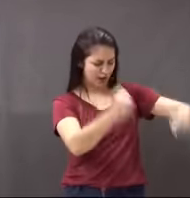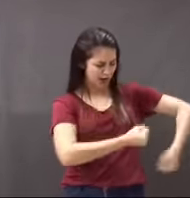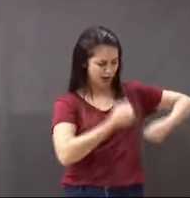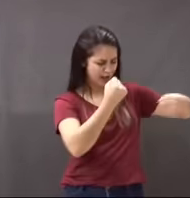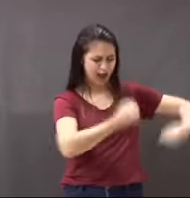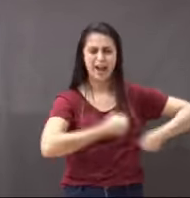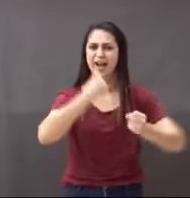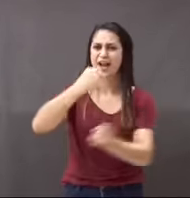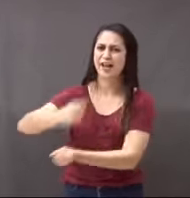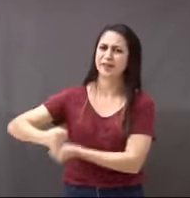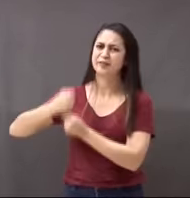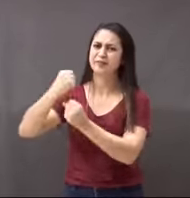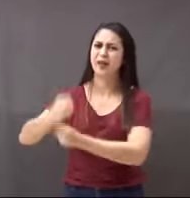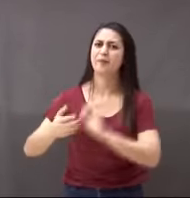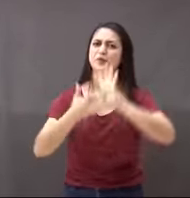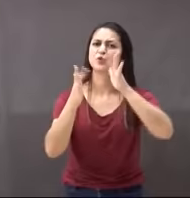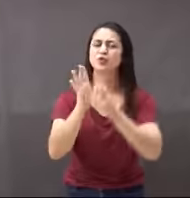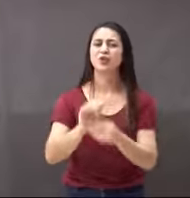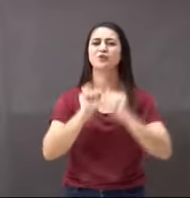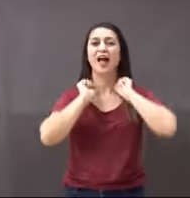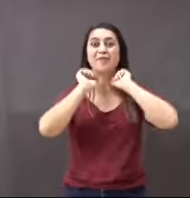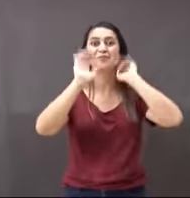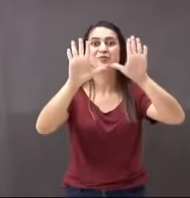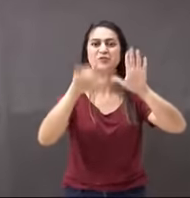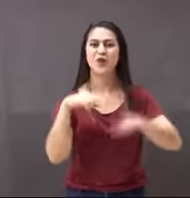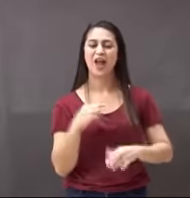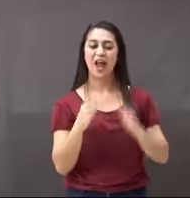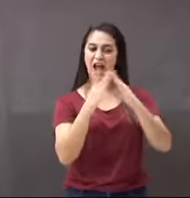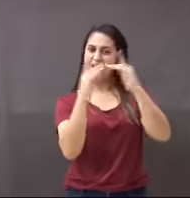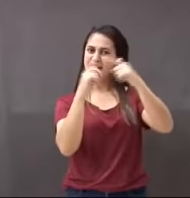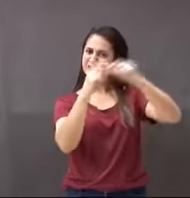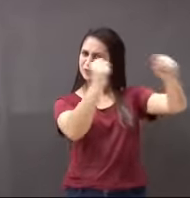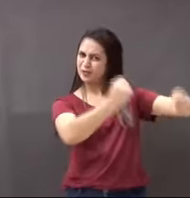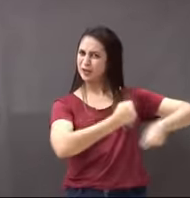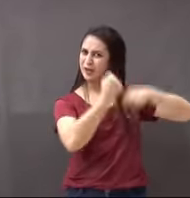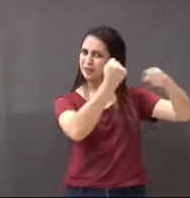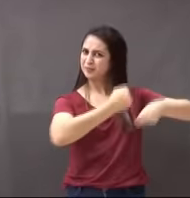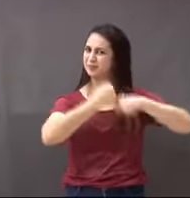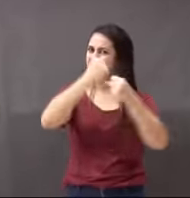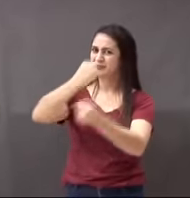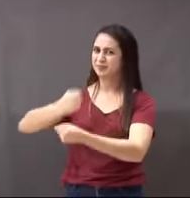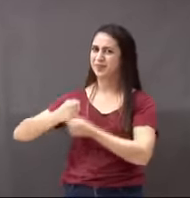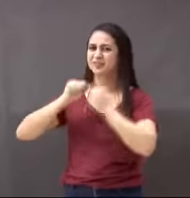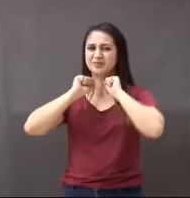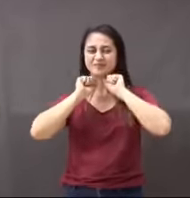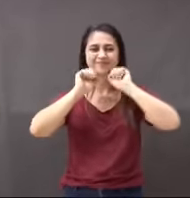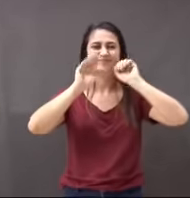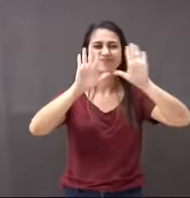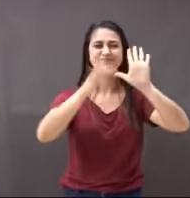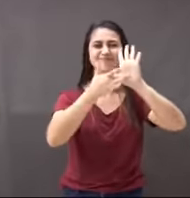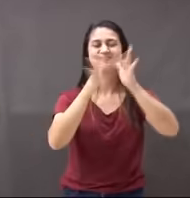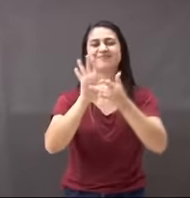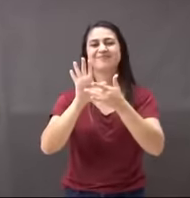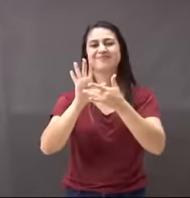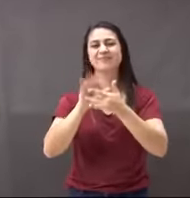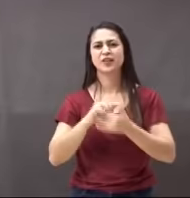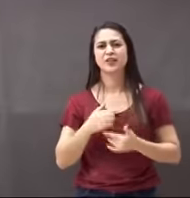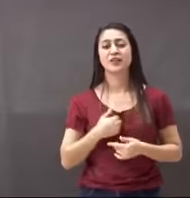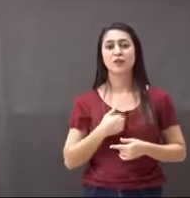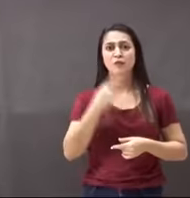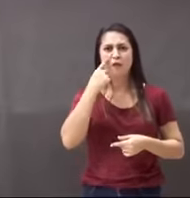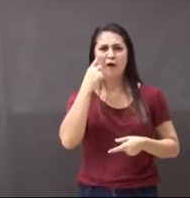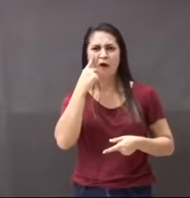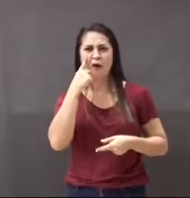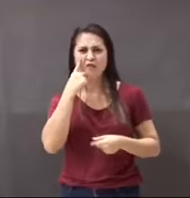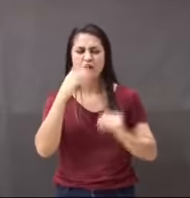e Jesus antecipando. É a igreja remando. Eu quero ouvir durante 30 segundos uma igreja que rema. Eu quero